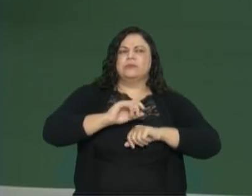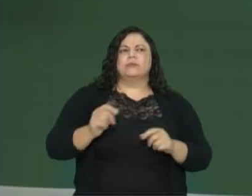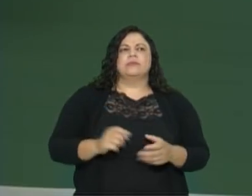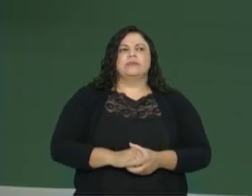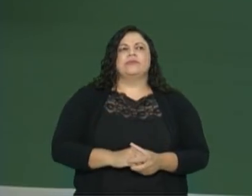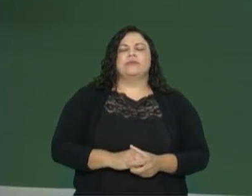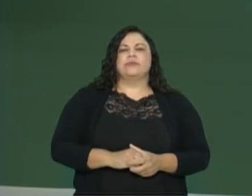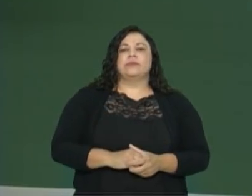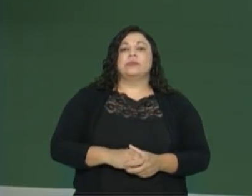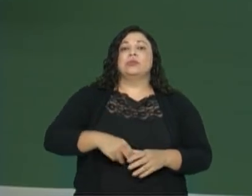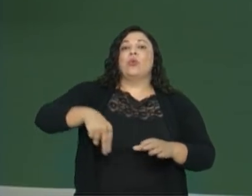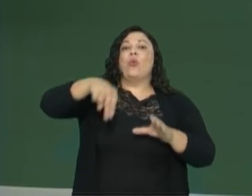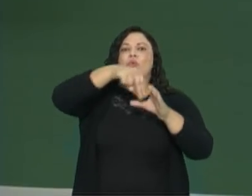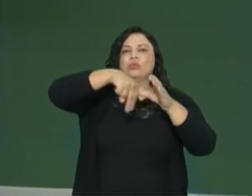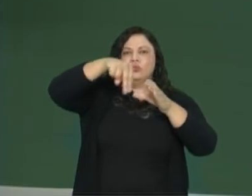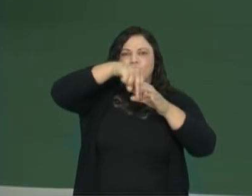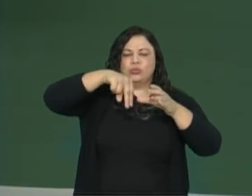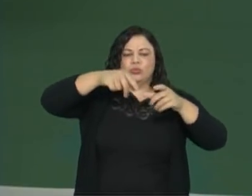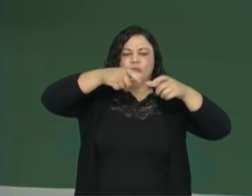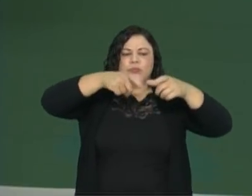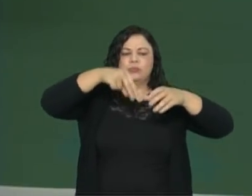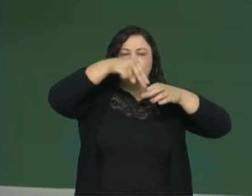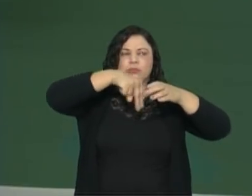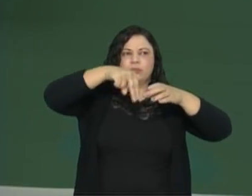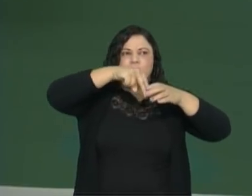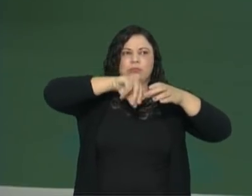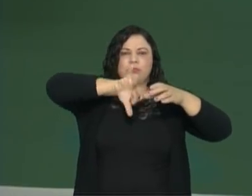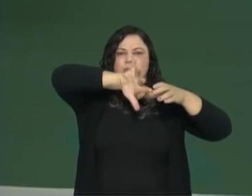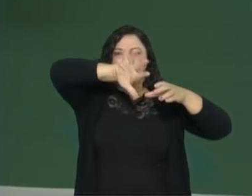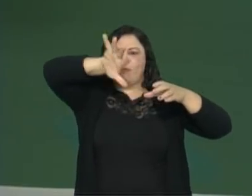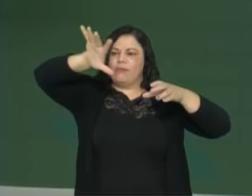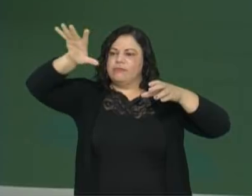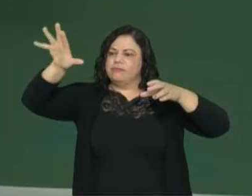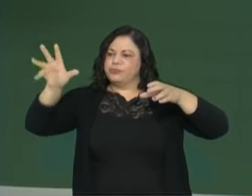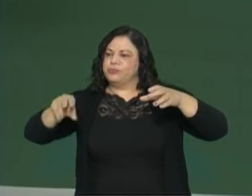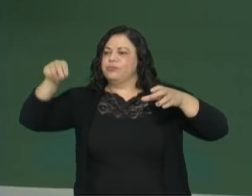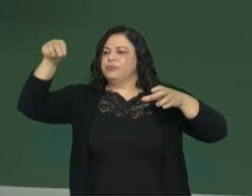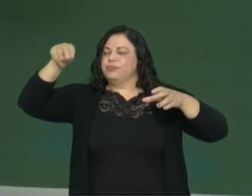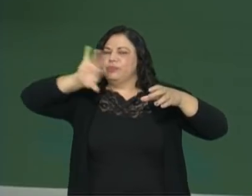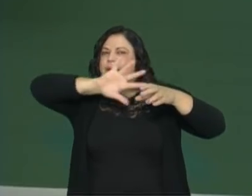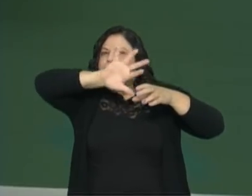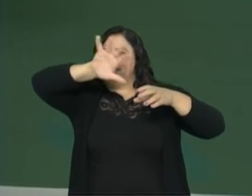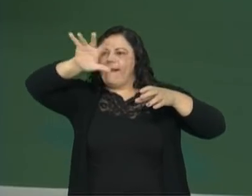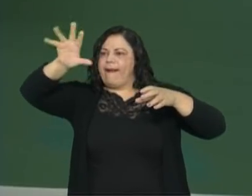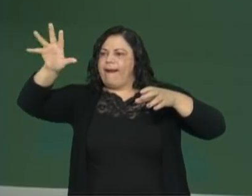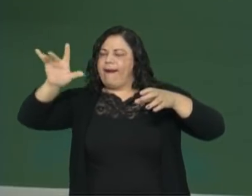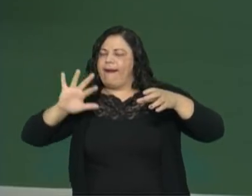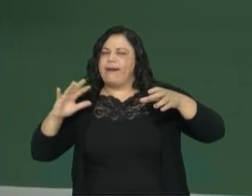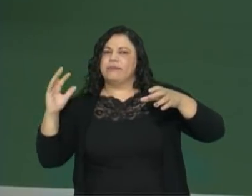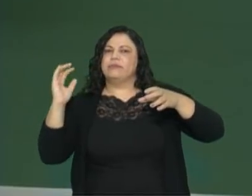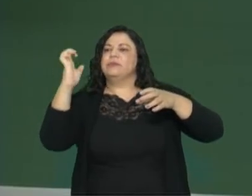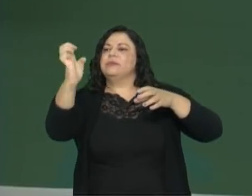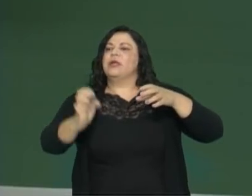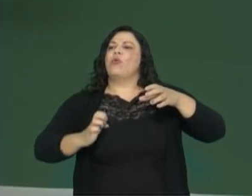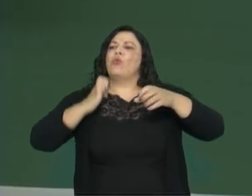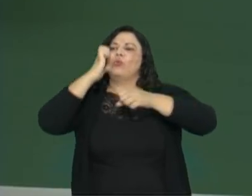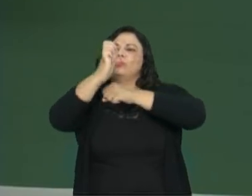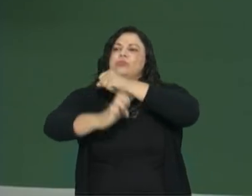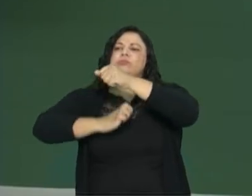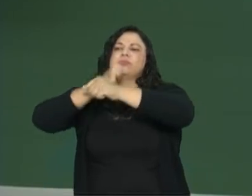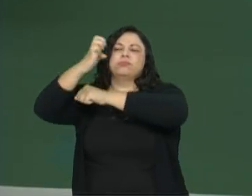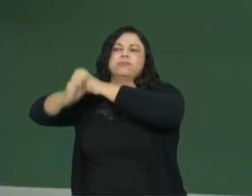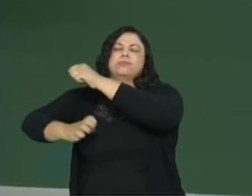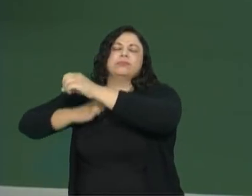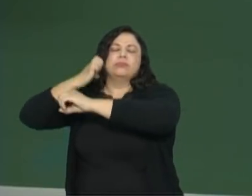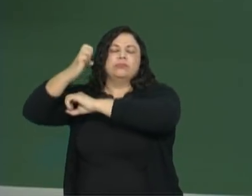no meio, imersos com os seus elétrons ao redor. E os elétrons, como numa